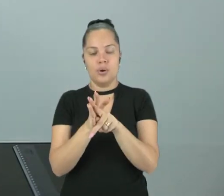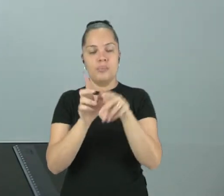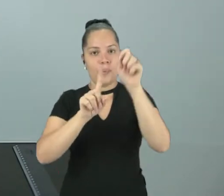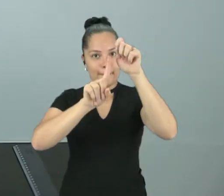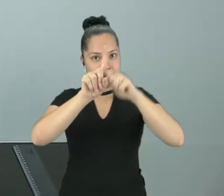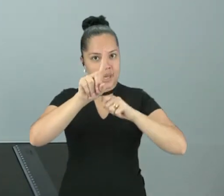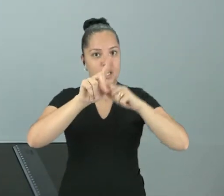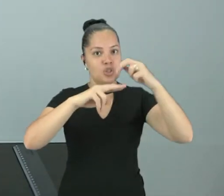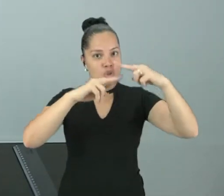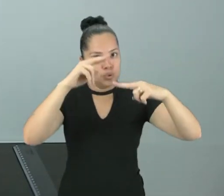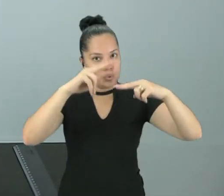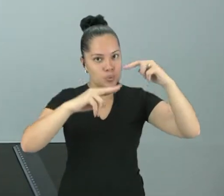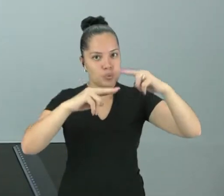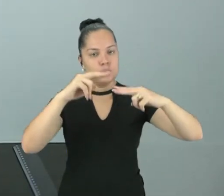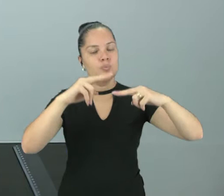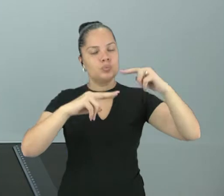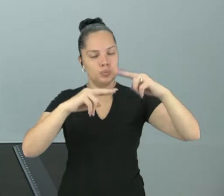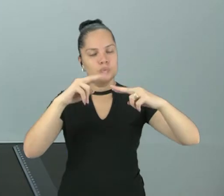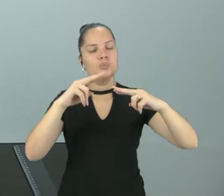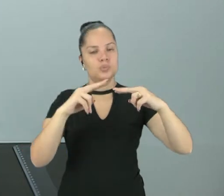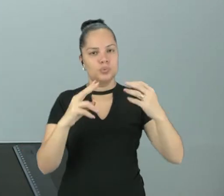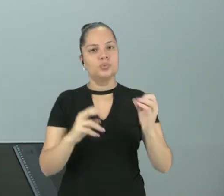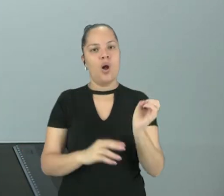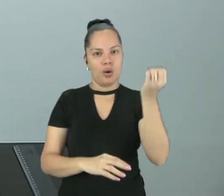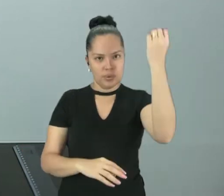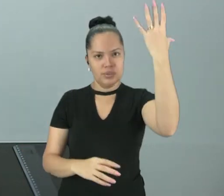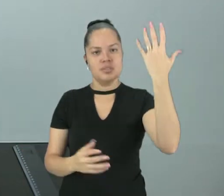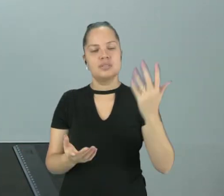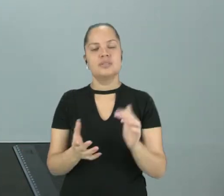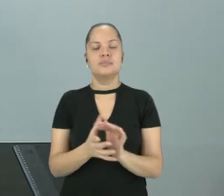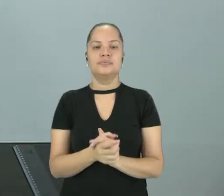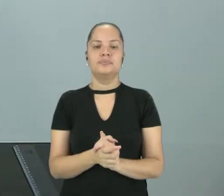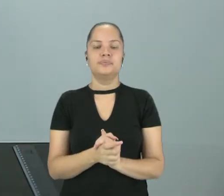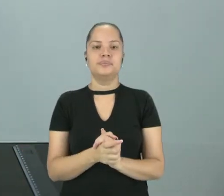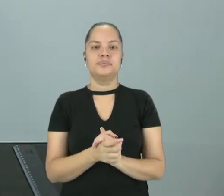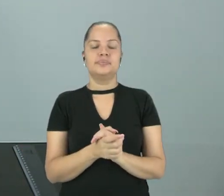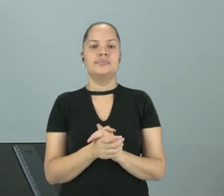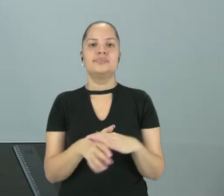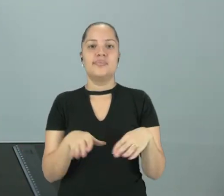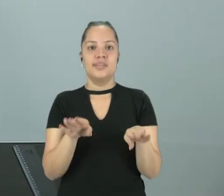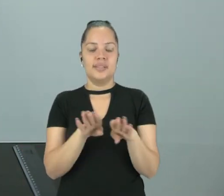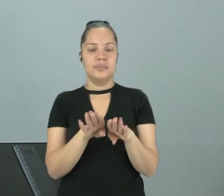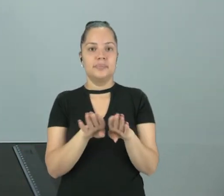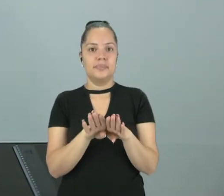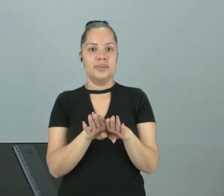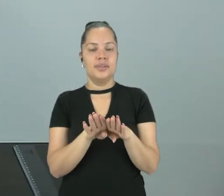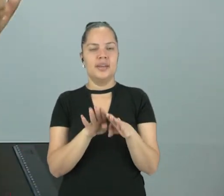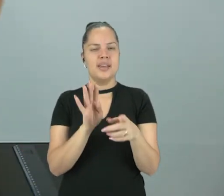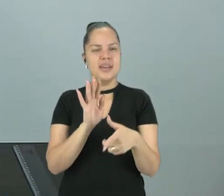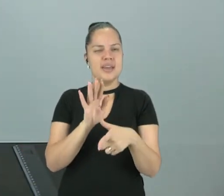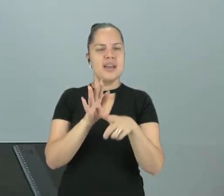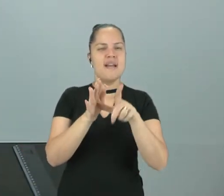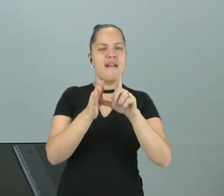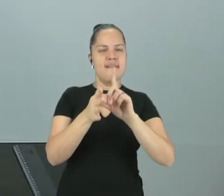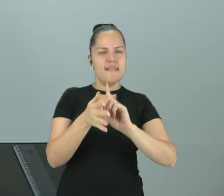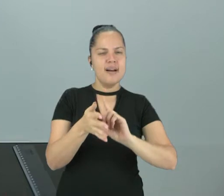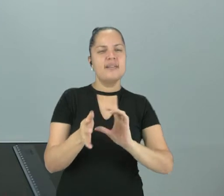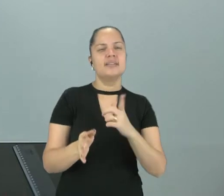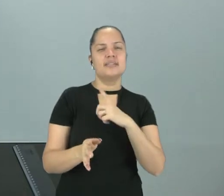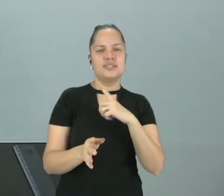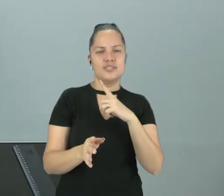como próprio nome fala né festas julinas e antes nessa muito essa conotação